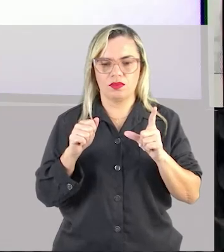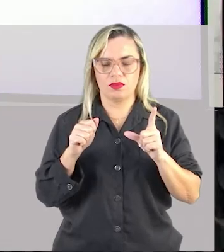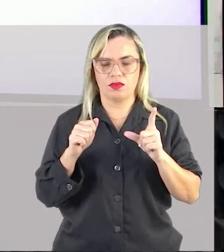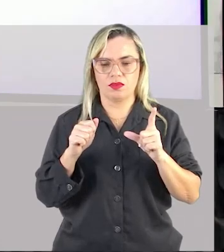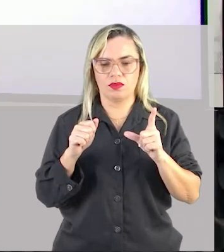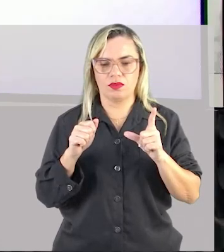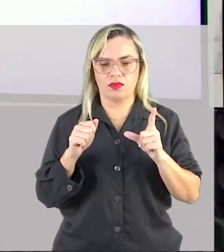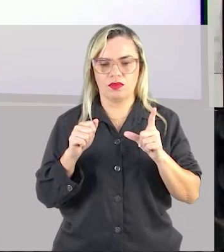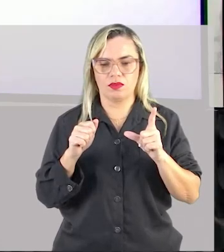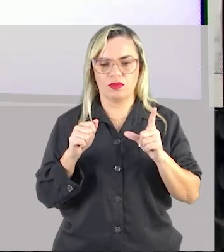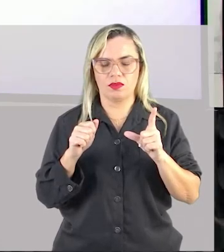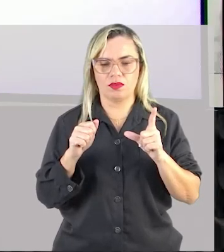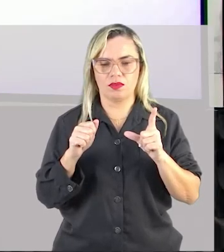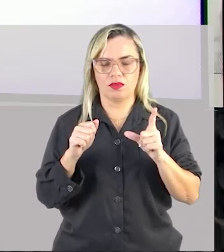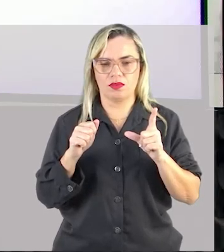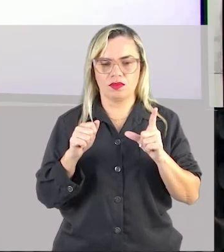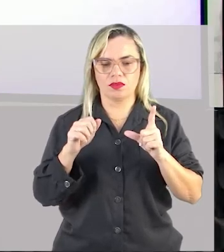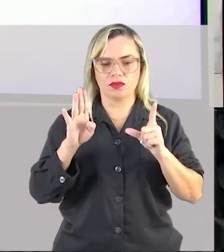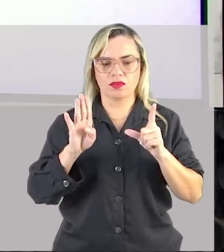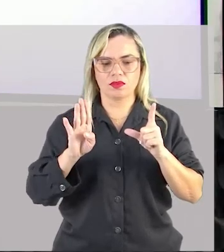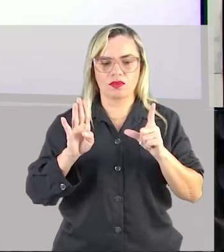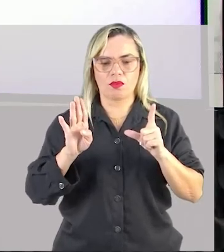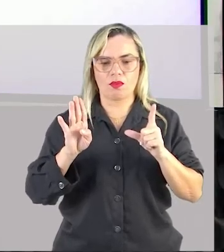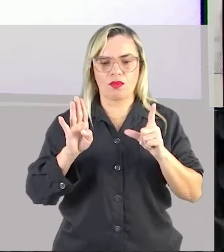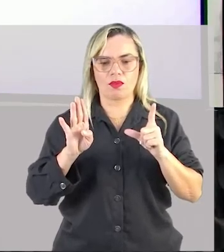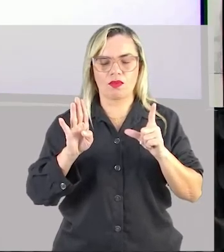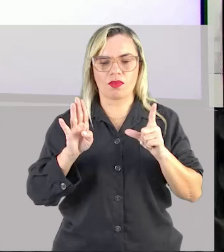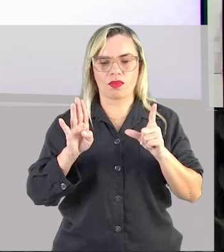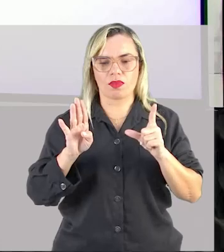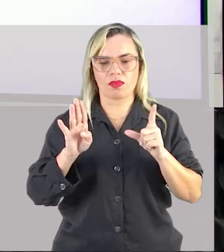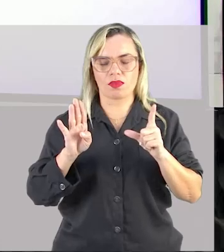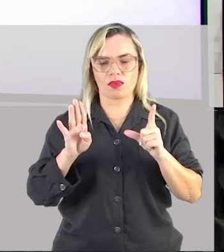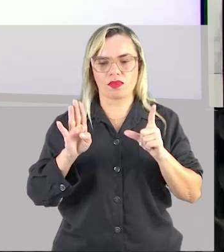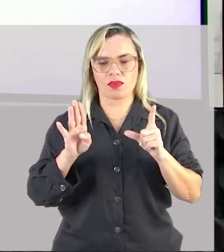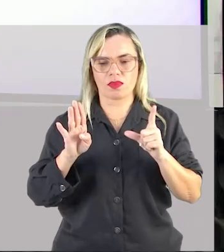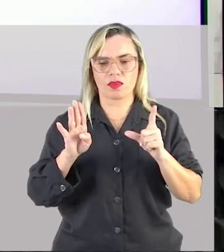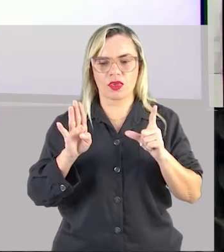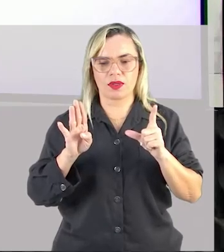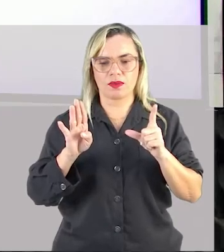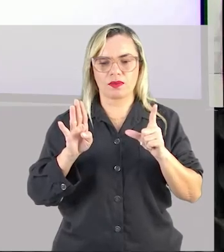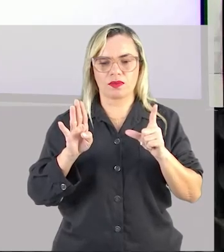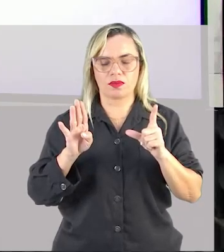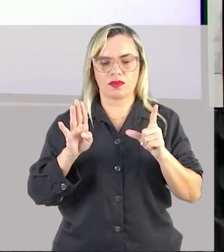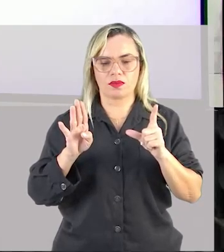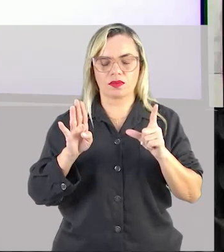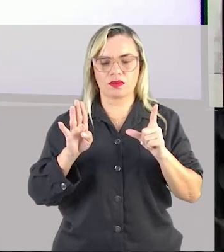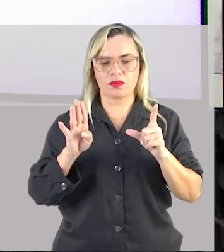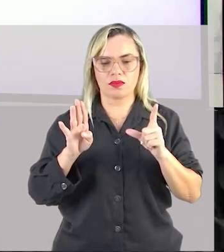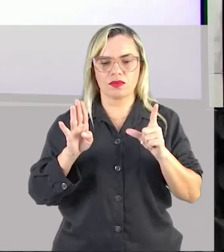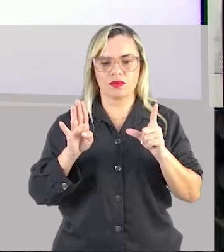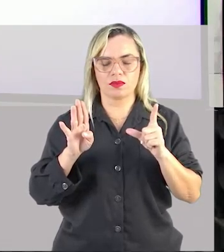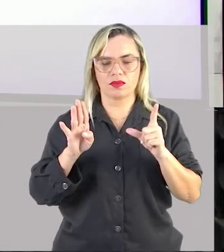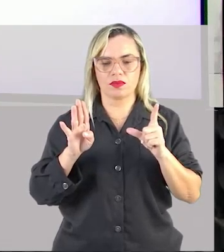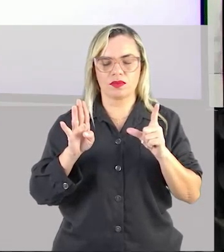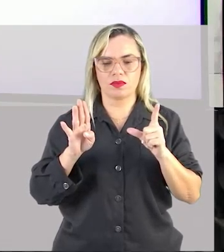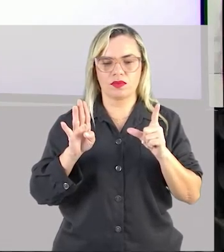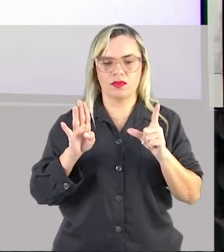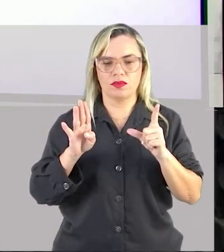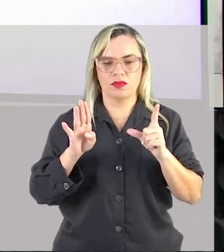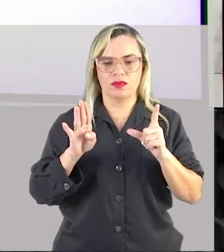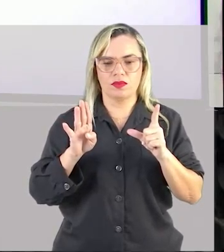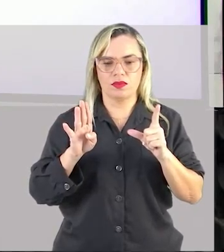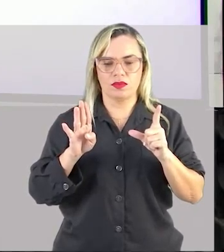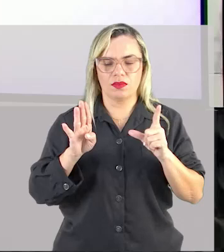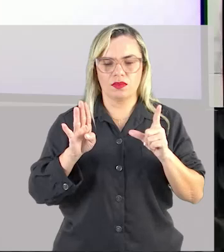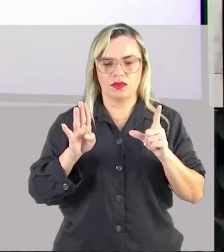Essas palavras, elas são usadas para denunciar a disparidade entre o trabalho das mães de diferentes